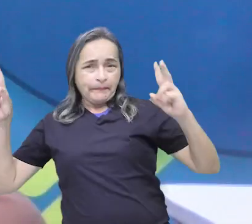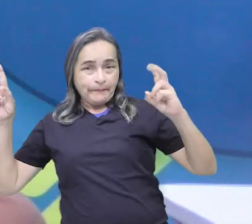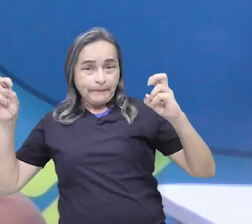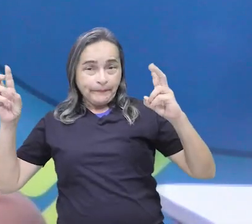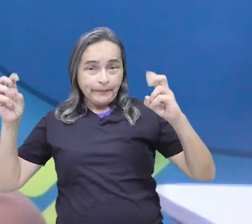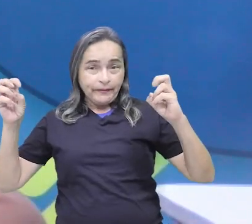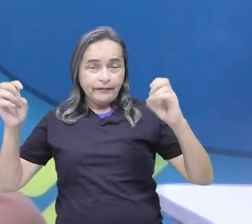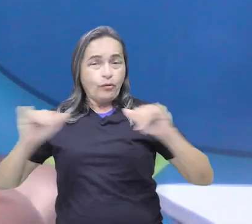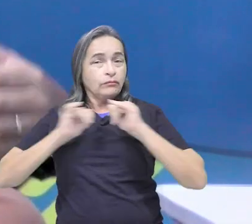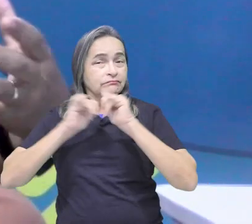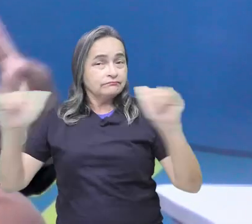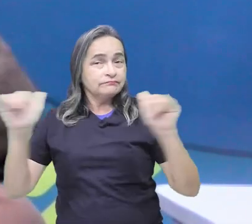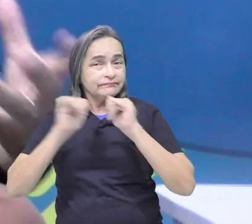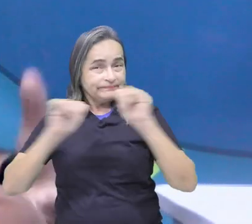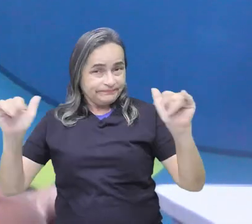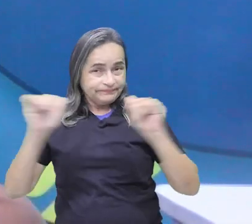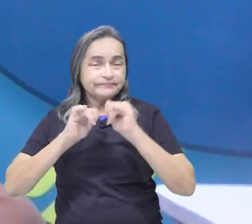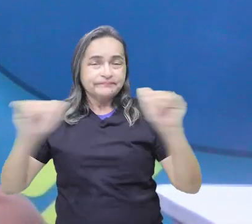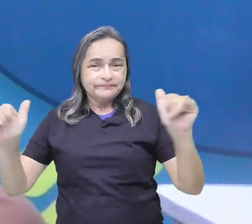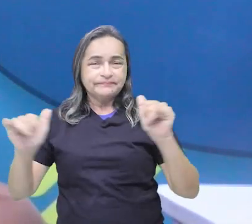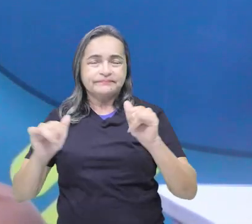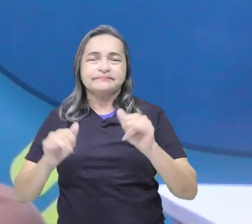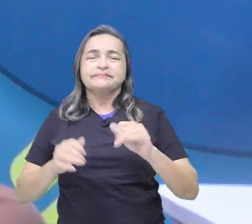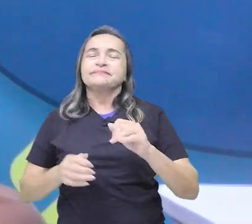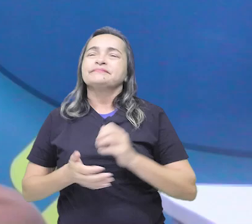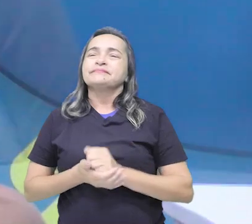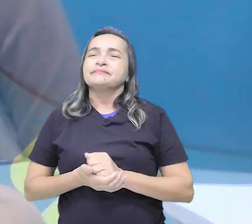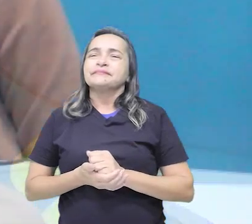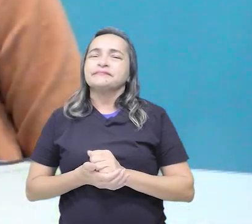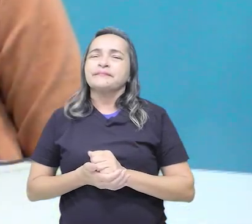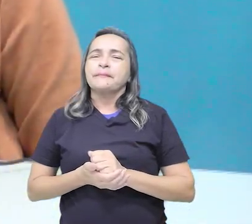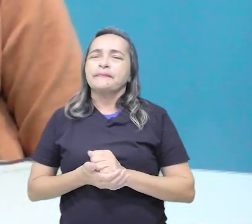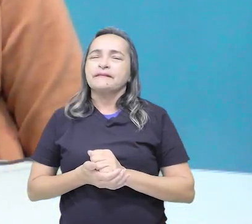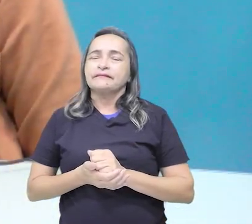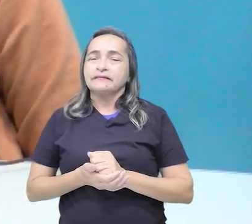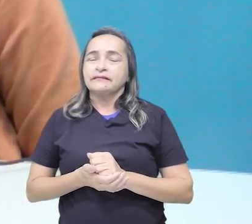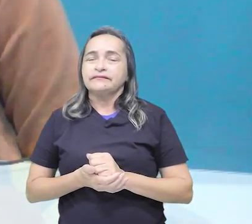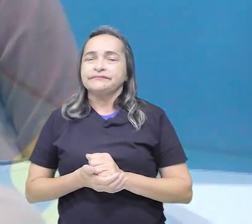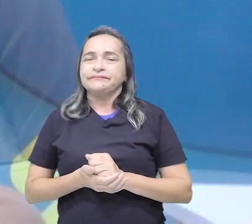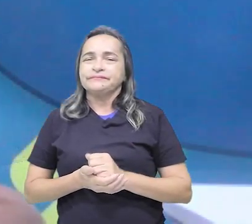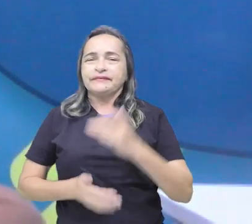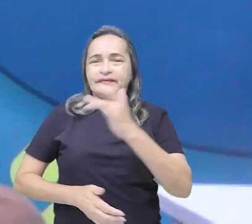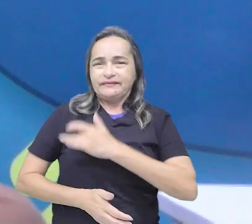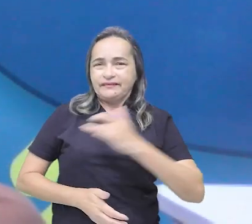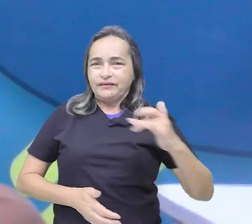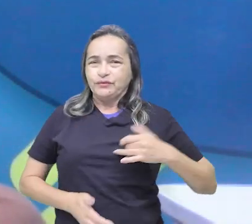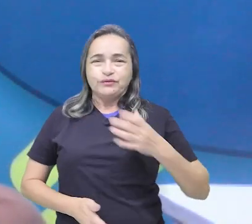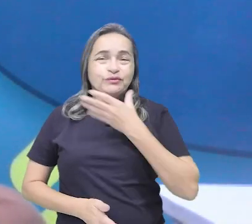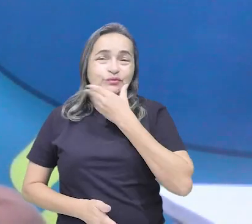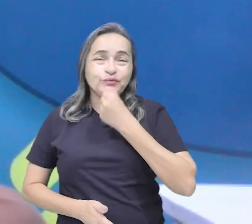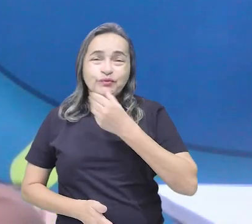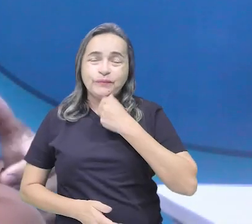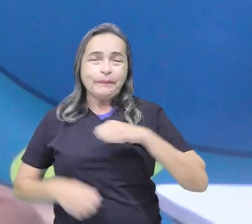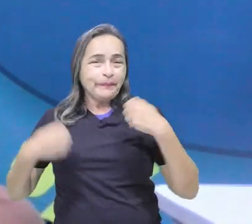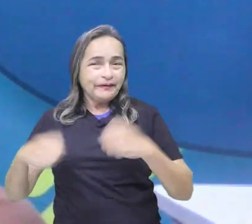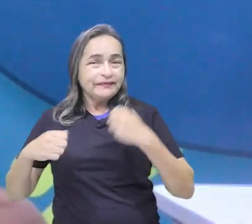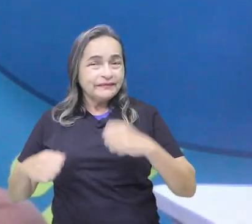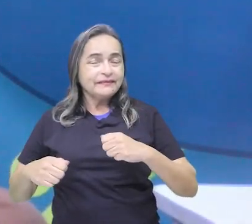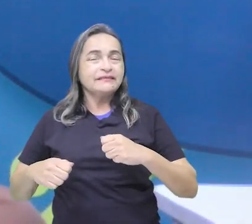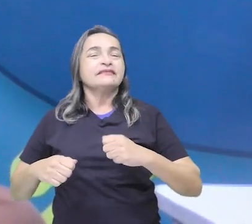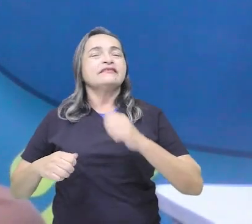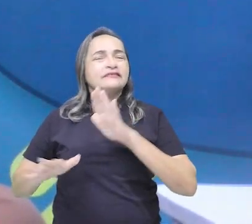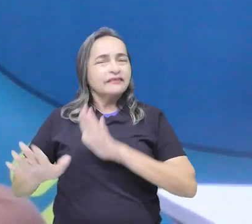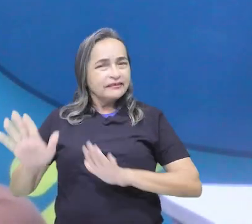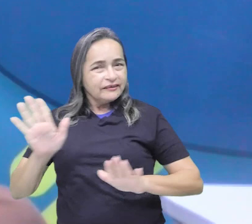né? Promover ações de saúde. Porém, a saúde do homem ela é dada durante estendido todo o ano. Então, você pode estar